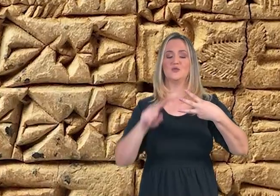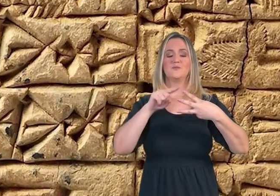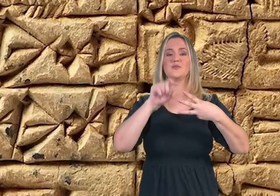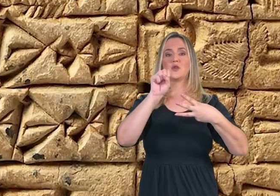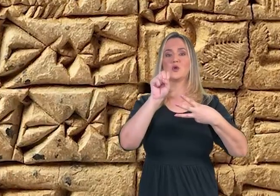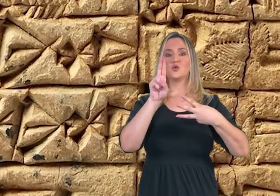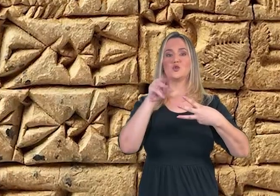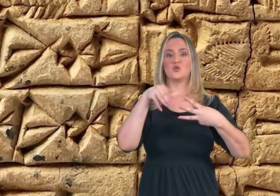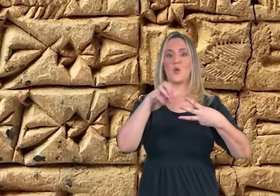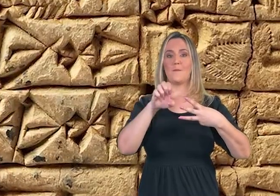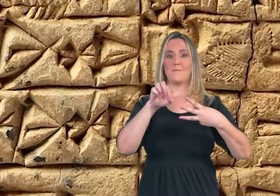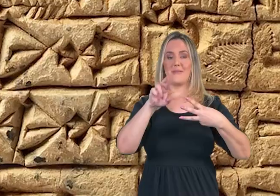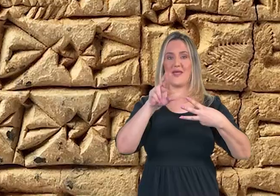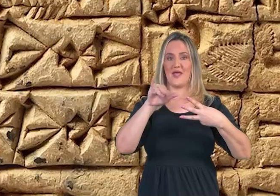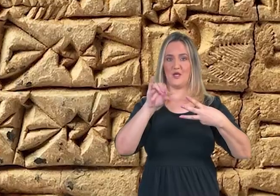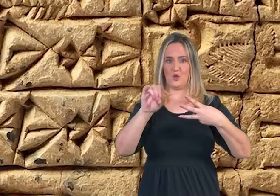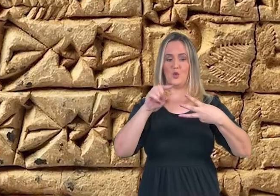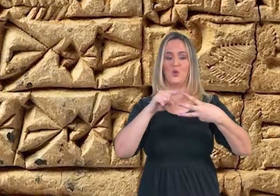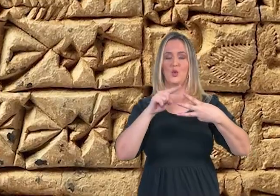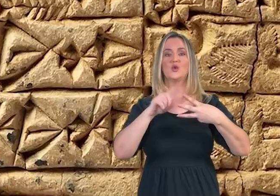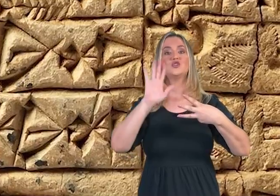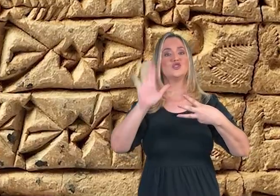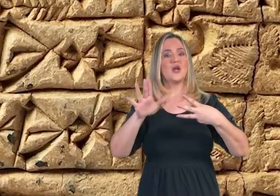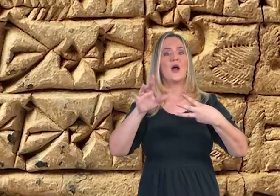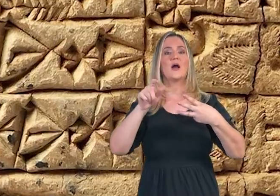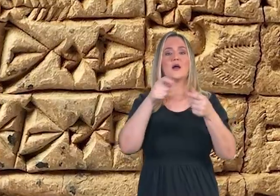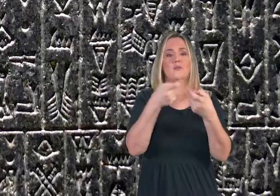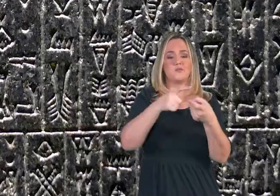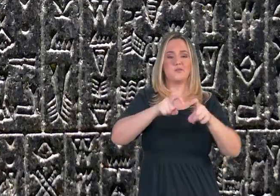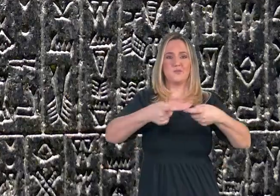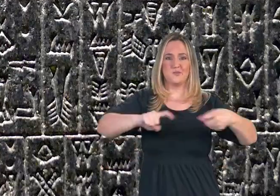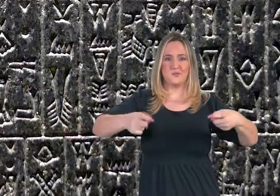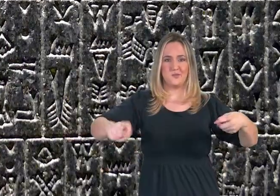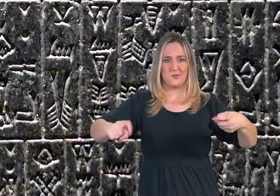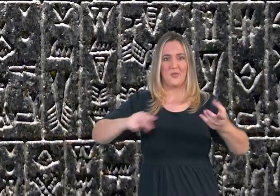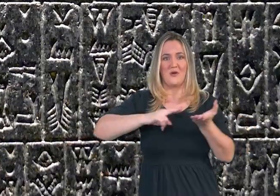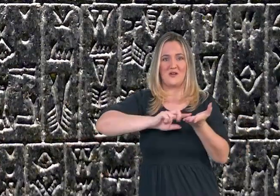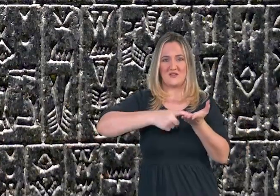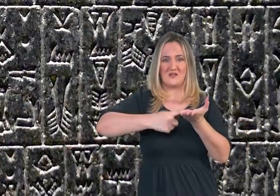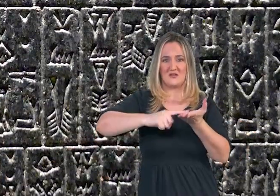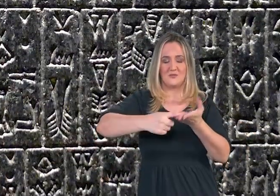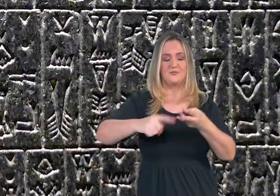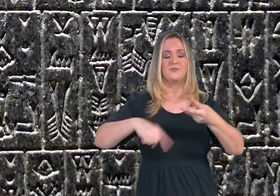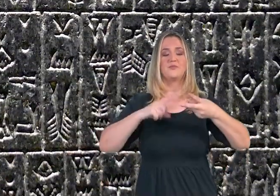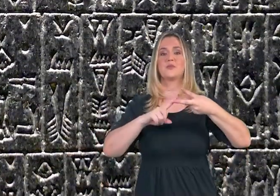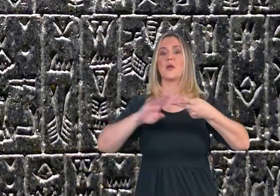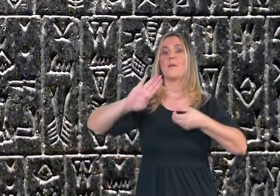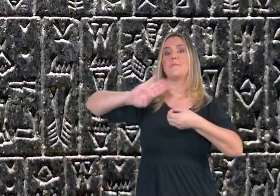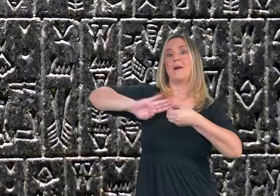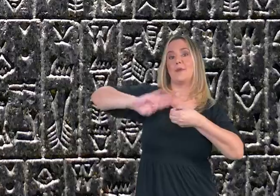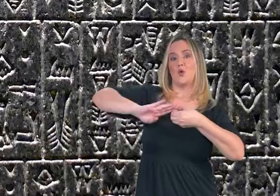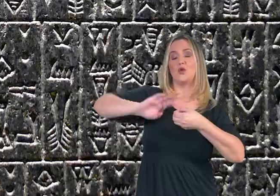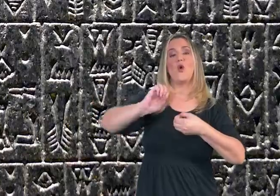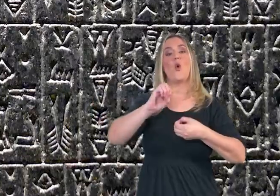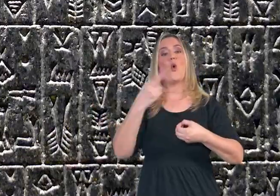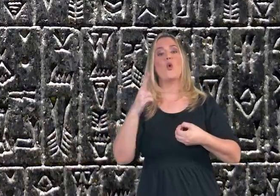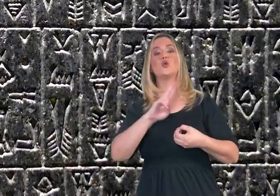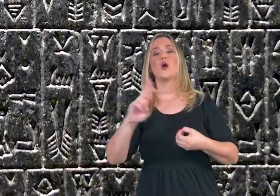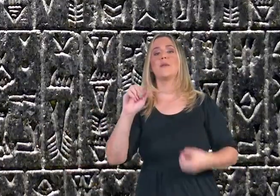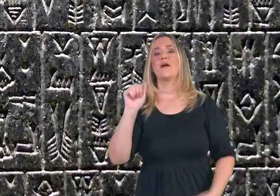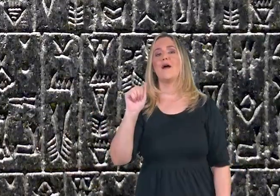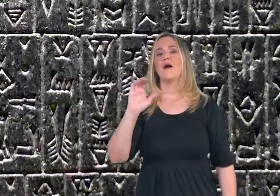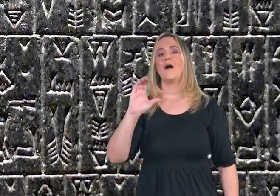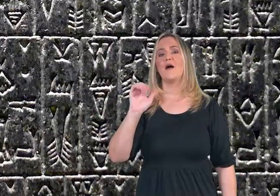a língua tradicional sagrada e escrita em sinais cuneiformes, o babilônico, ou acádio, que era o